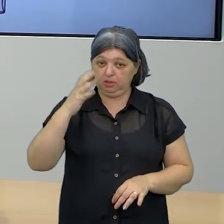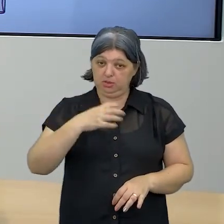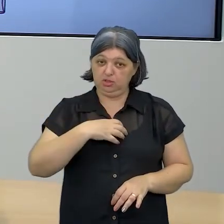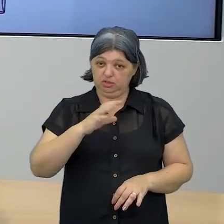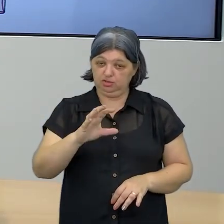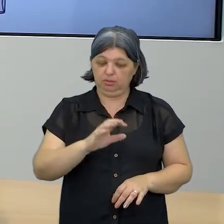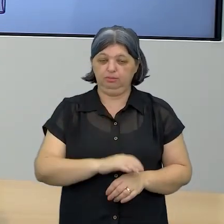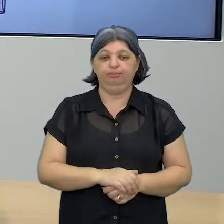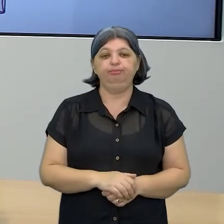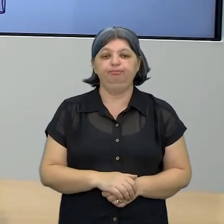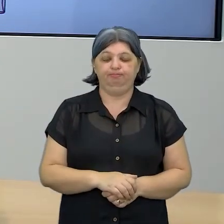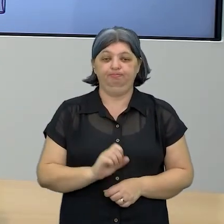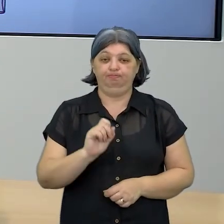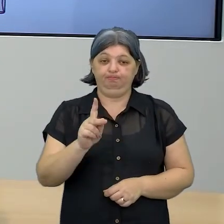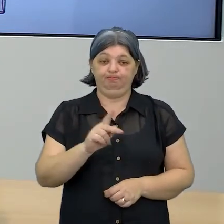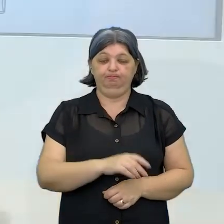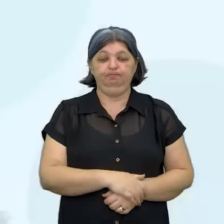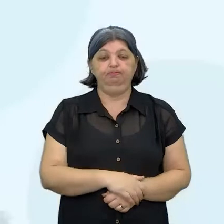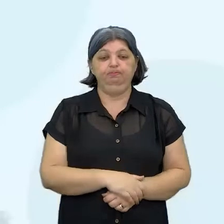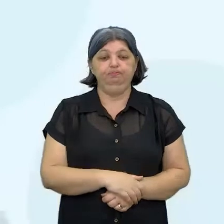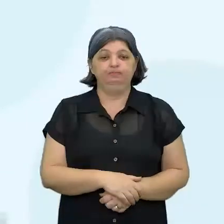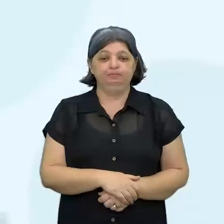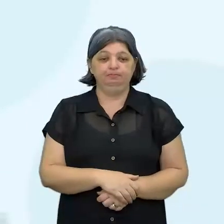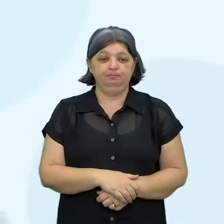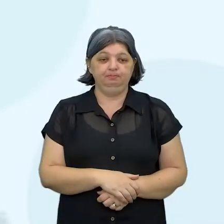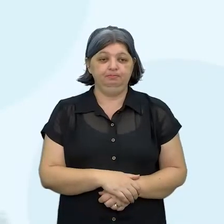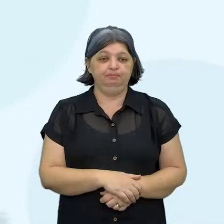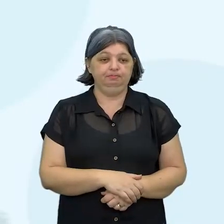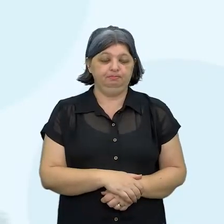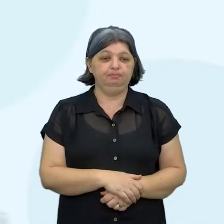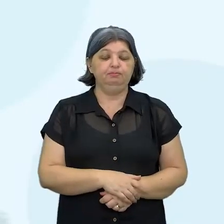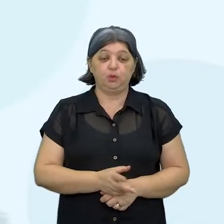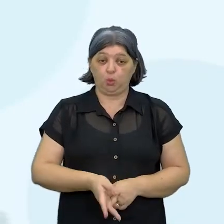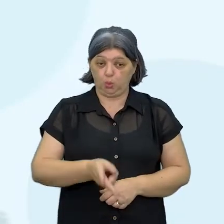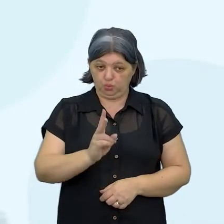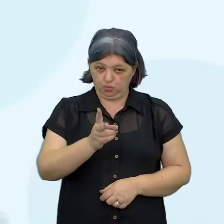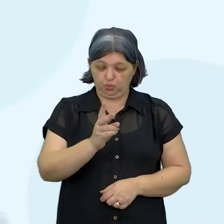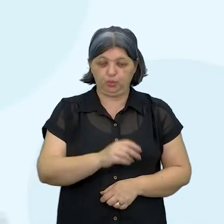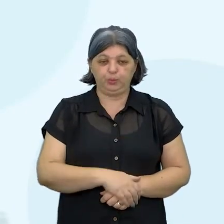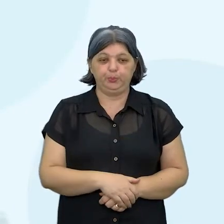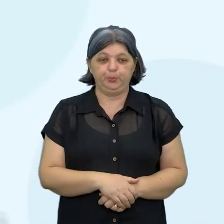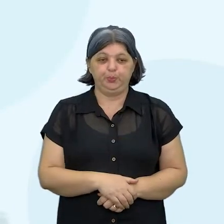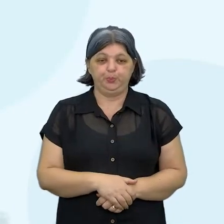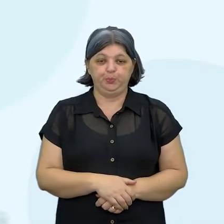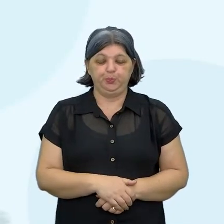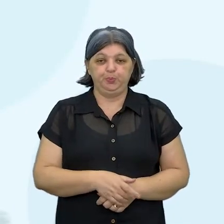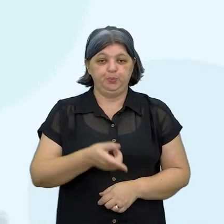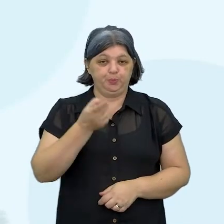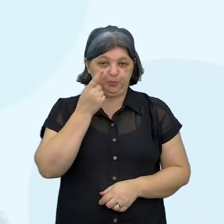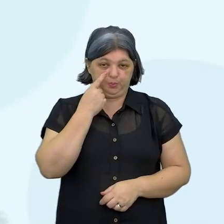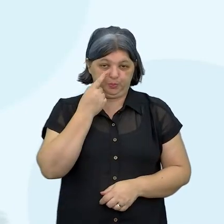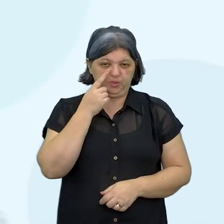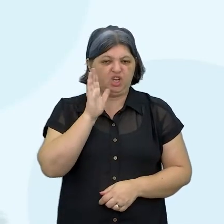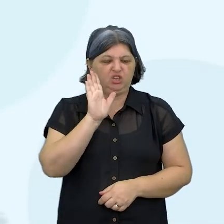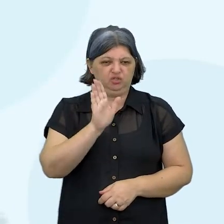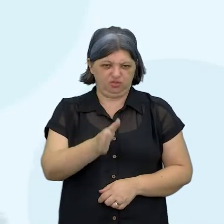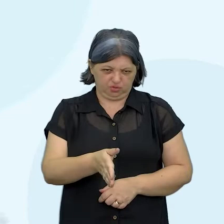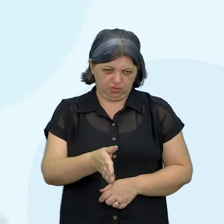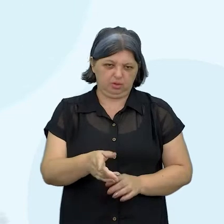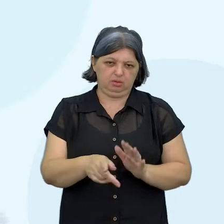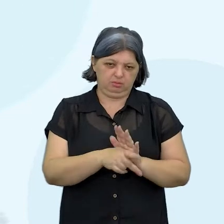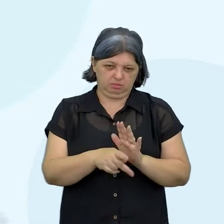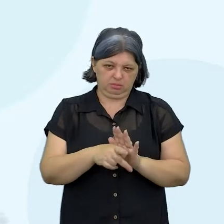maneira, tudo bem? Então, continuando aqui, ó. Eu deixei já reservado o espaço